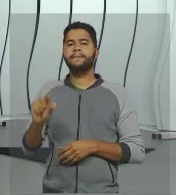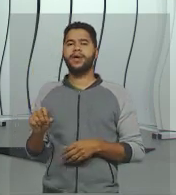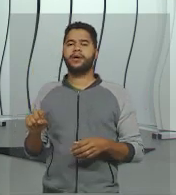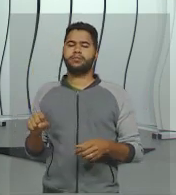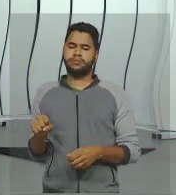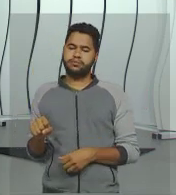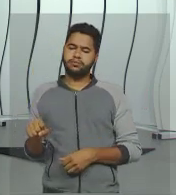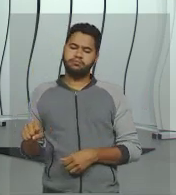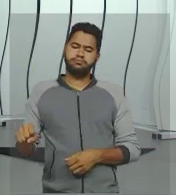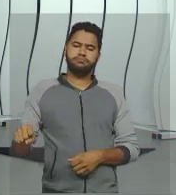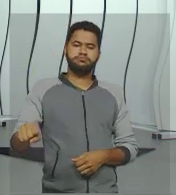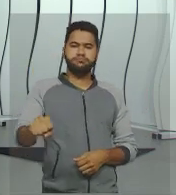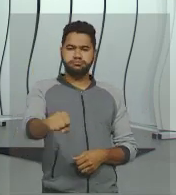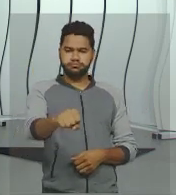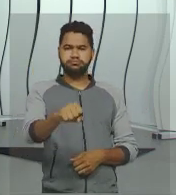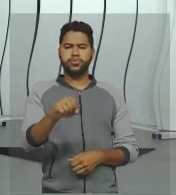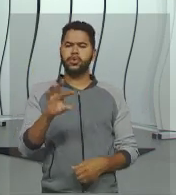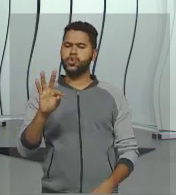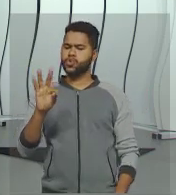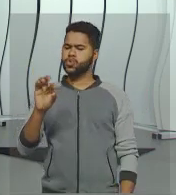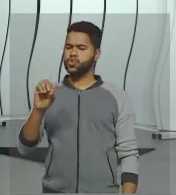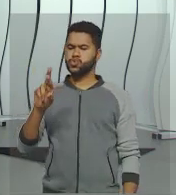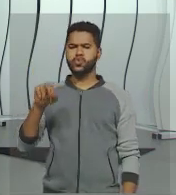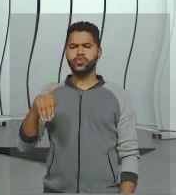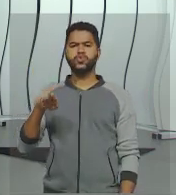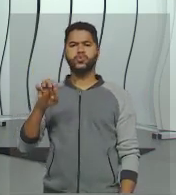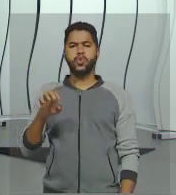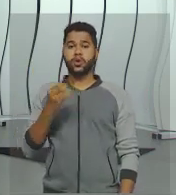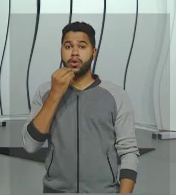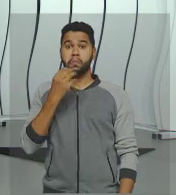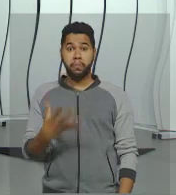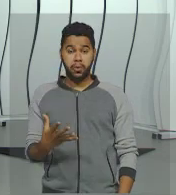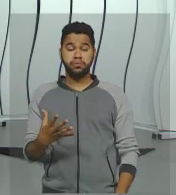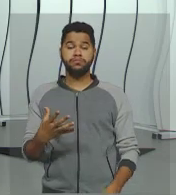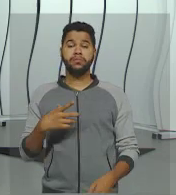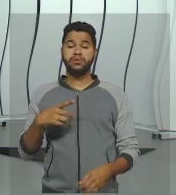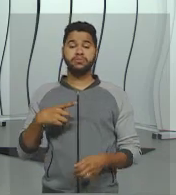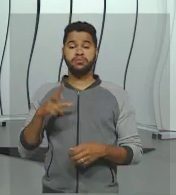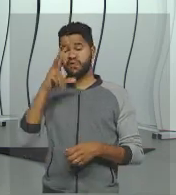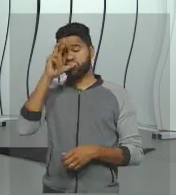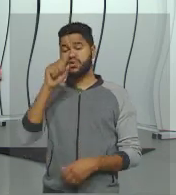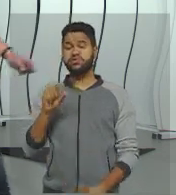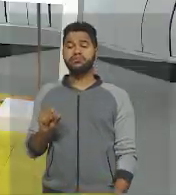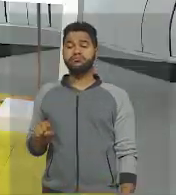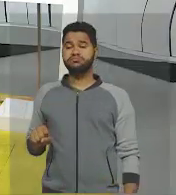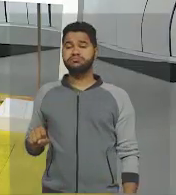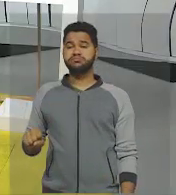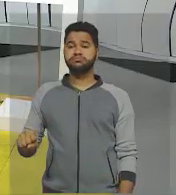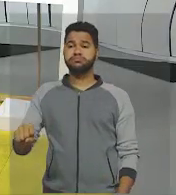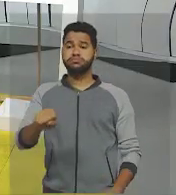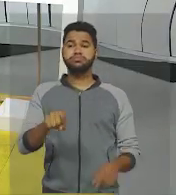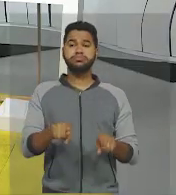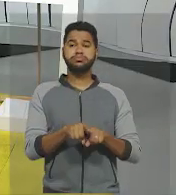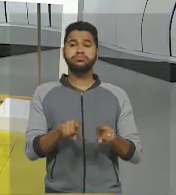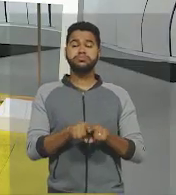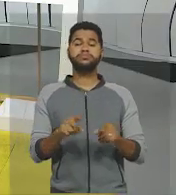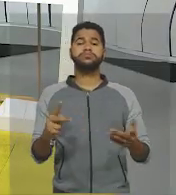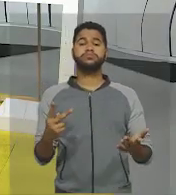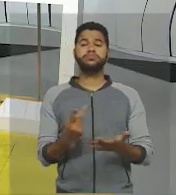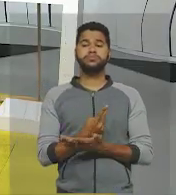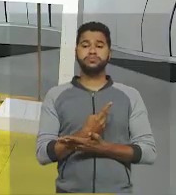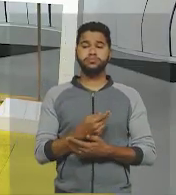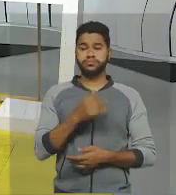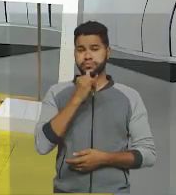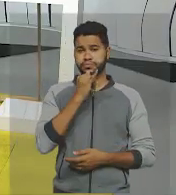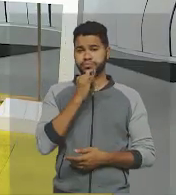torque grande sobre a porta, mesmo com uma força pequena. A mesma coisa acontece, gente,